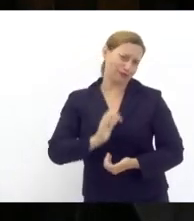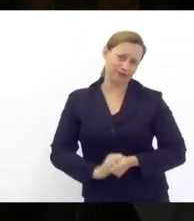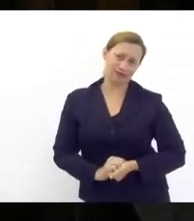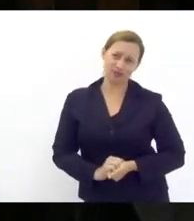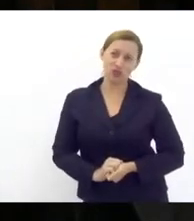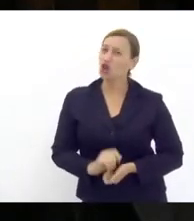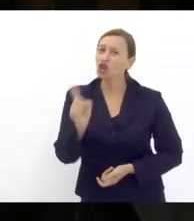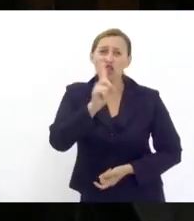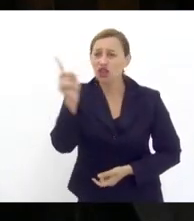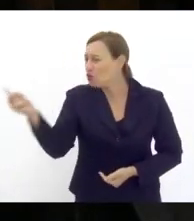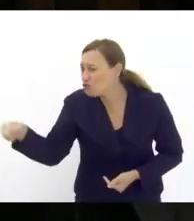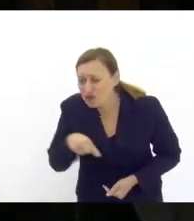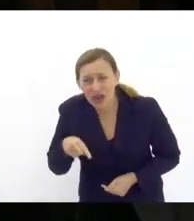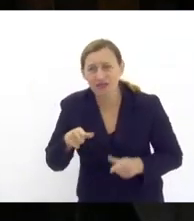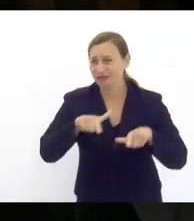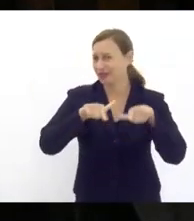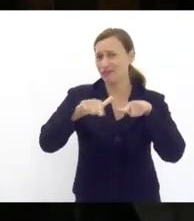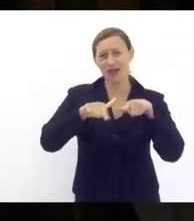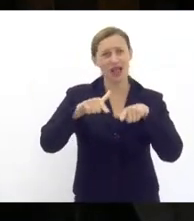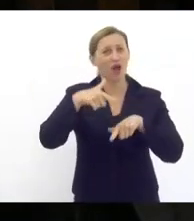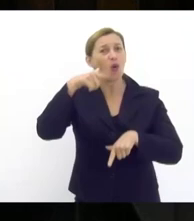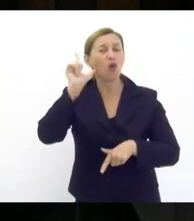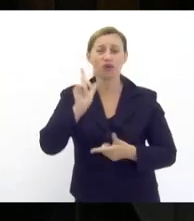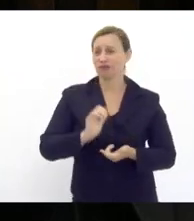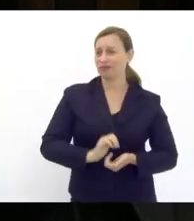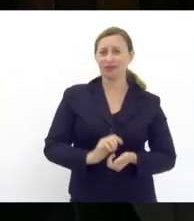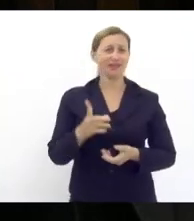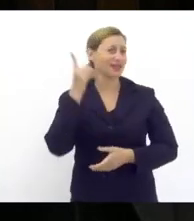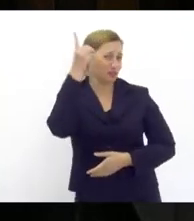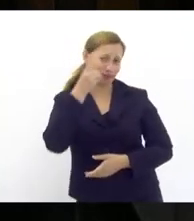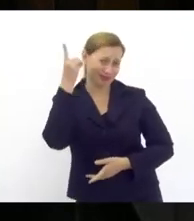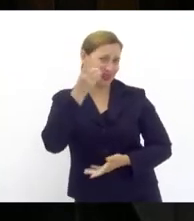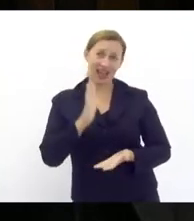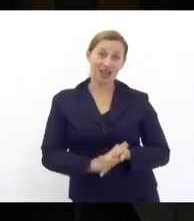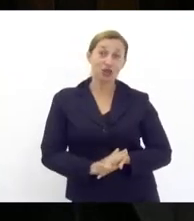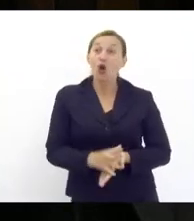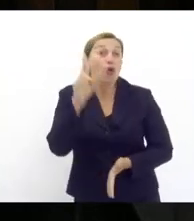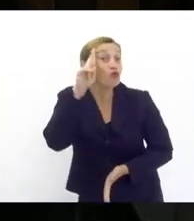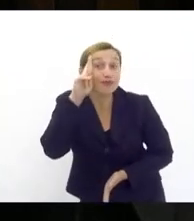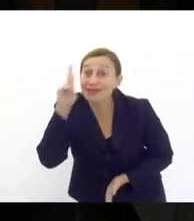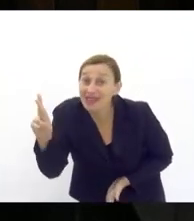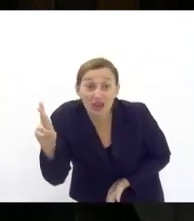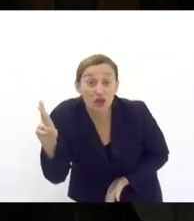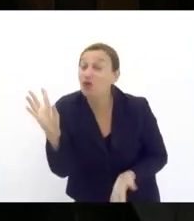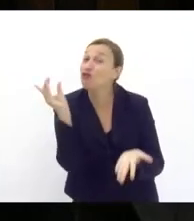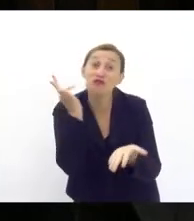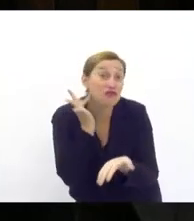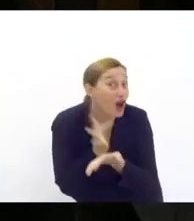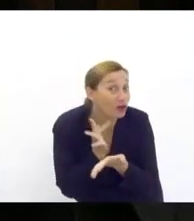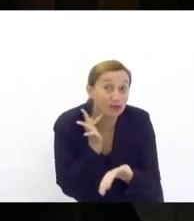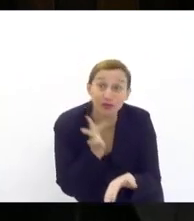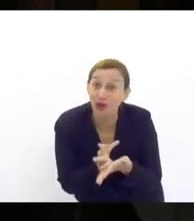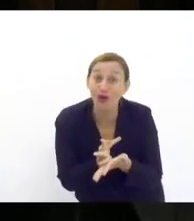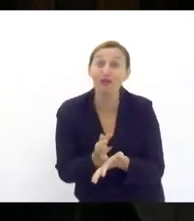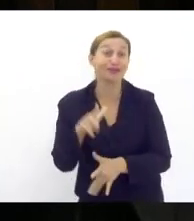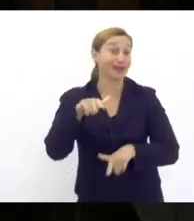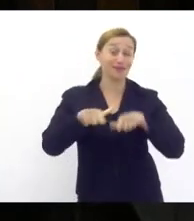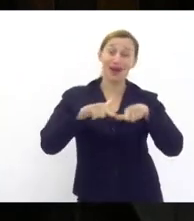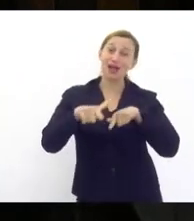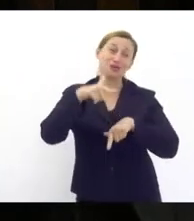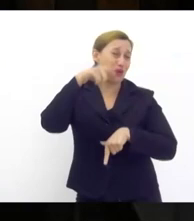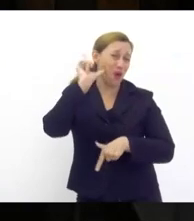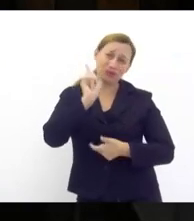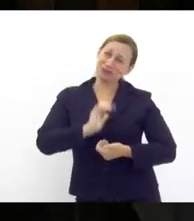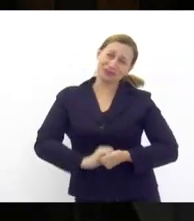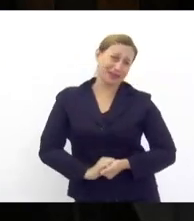não veio trabalhar ontem, deputado. Vossa Excelência faltou o trabalho e não veio